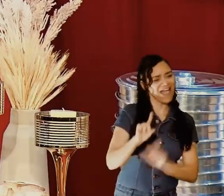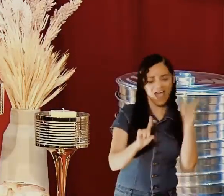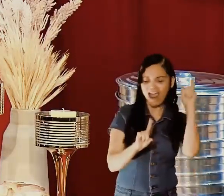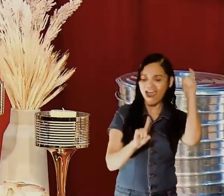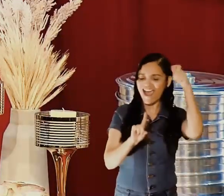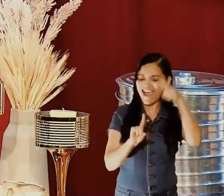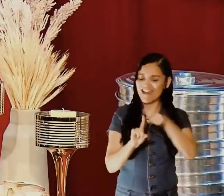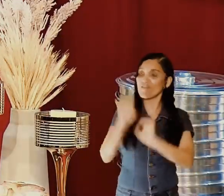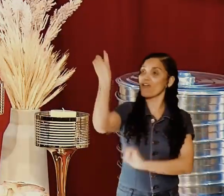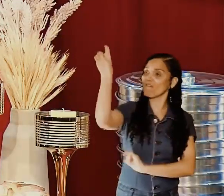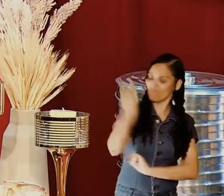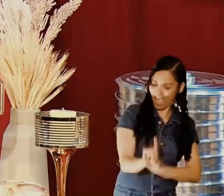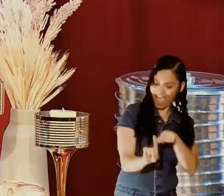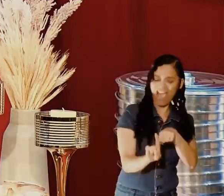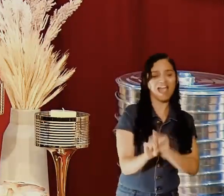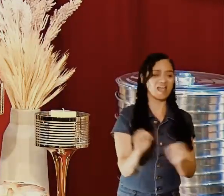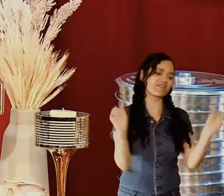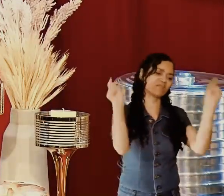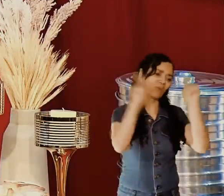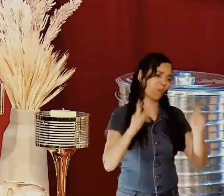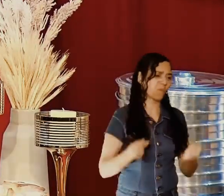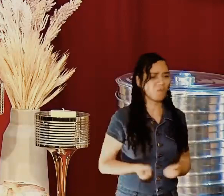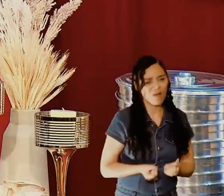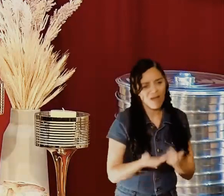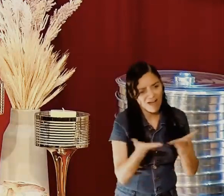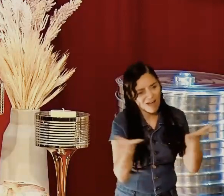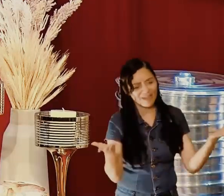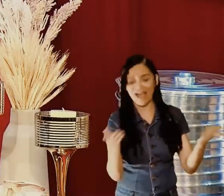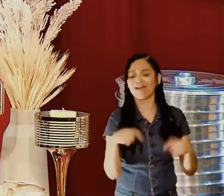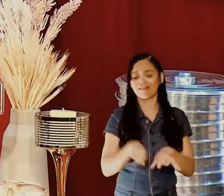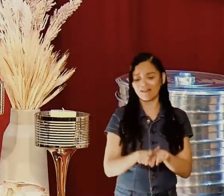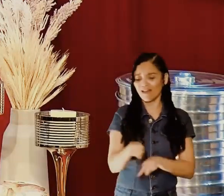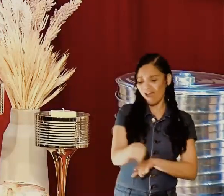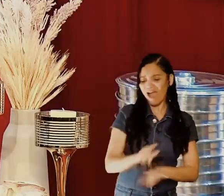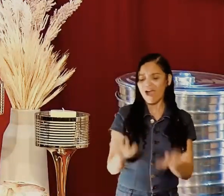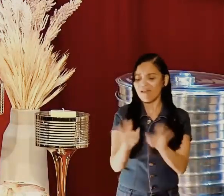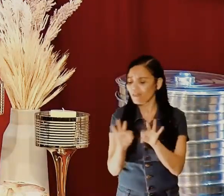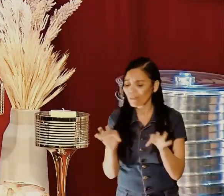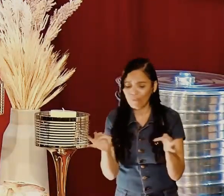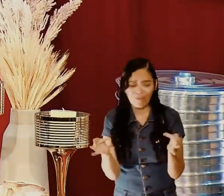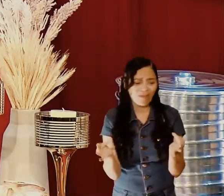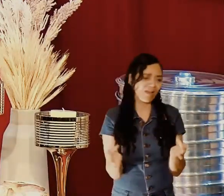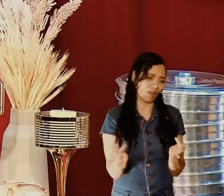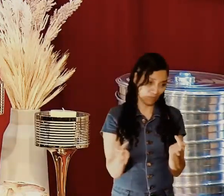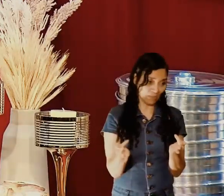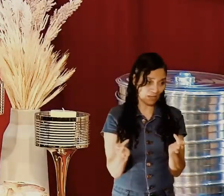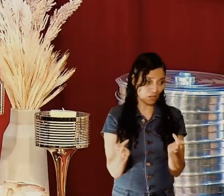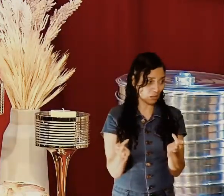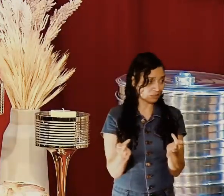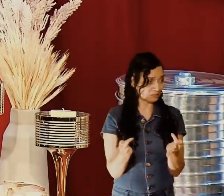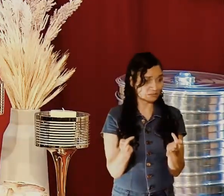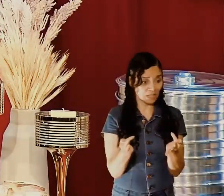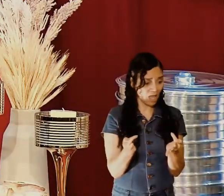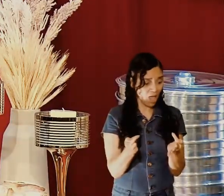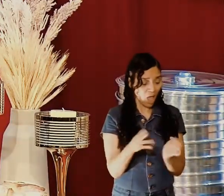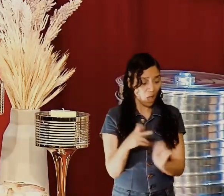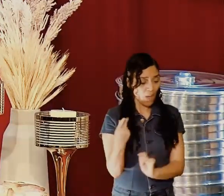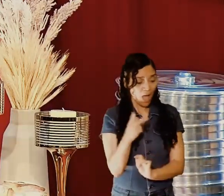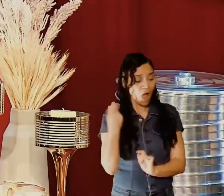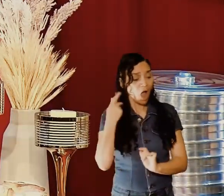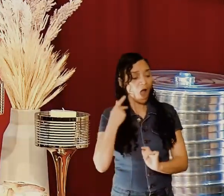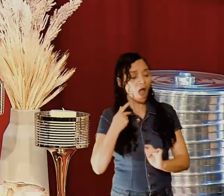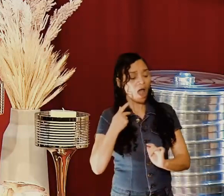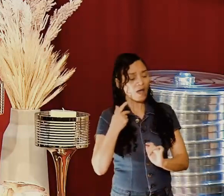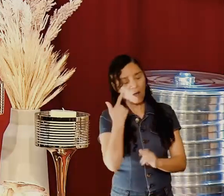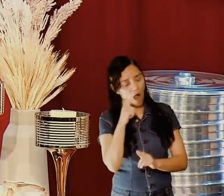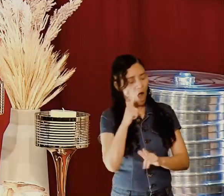da humildade. E essa humildade anula a rebelião. Por meio dele, queridos, vai vir e